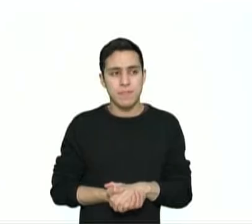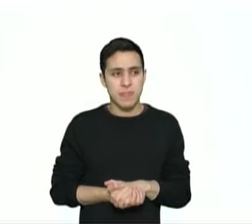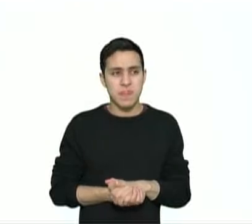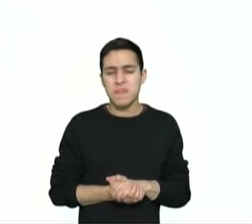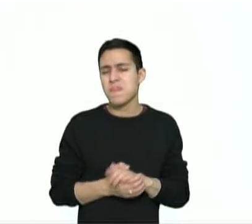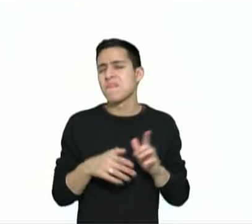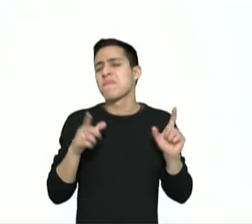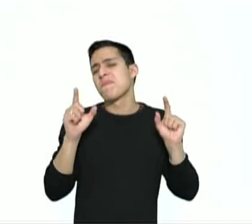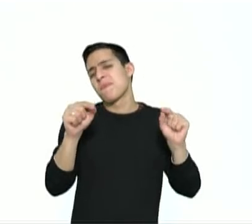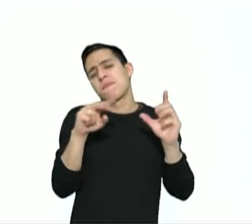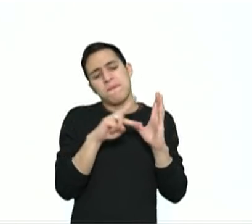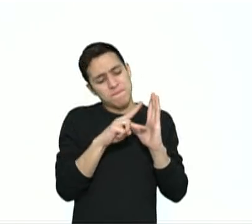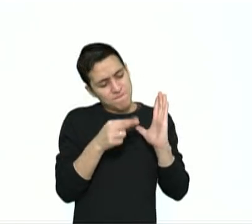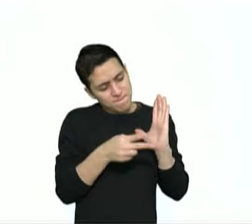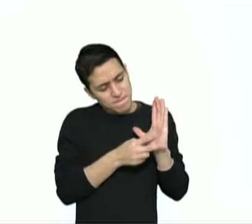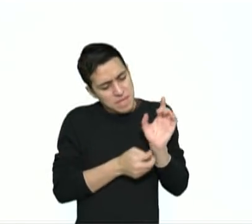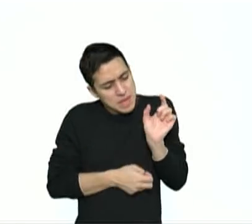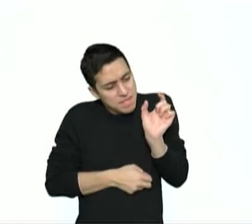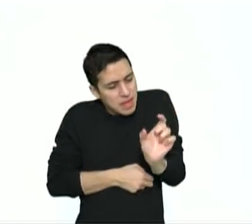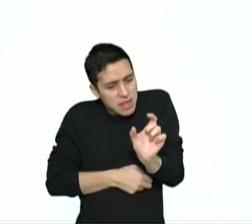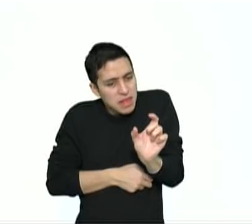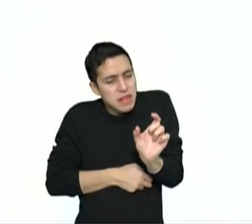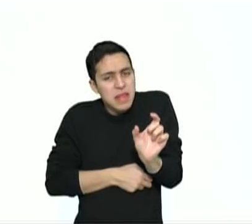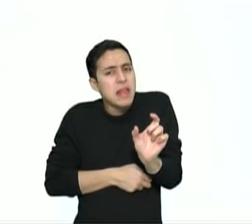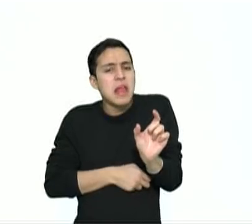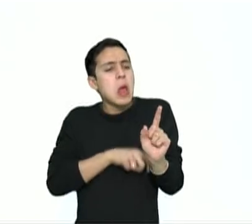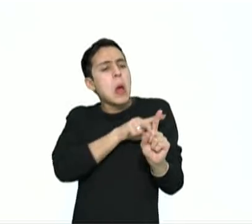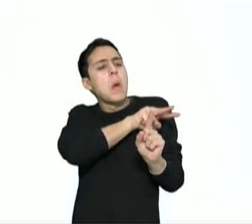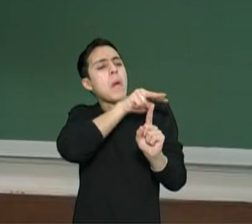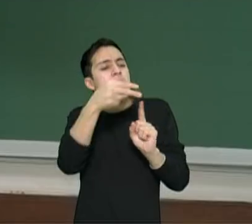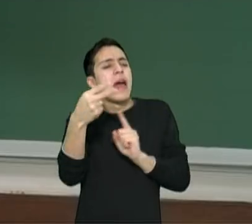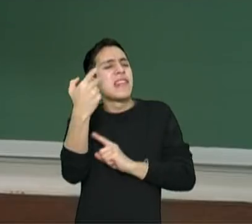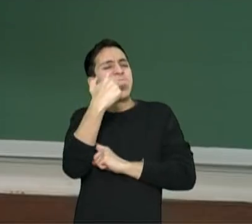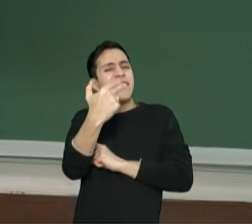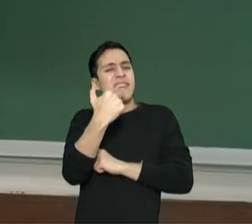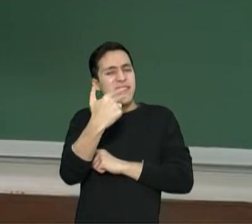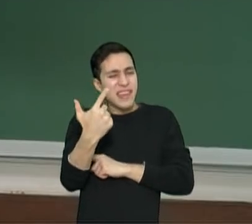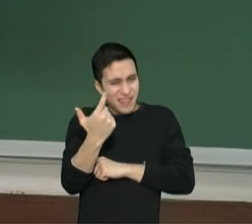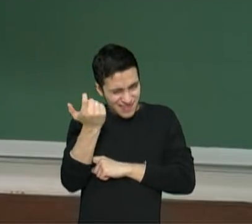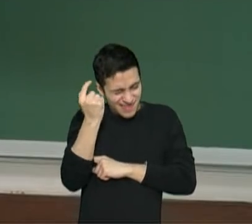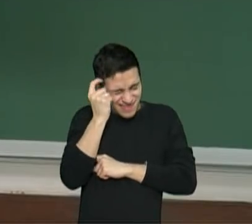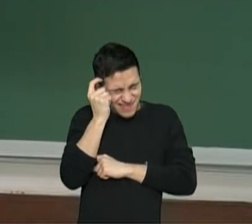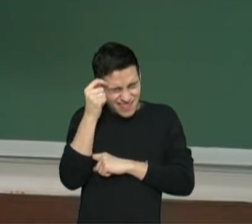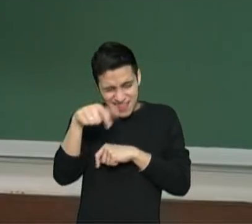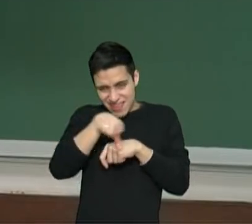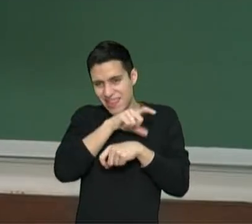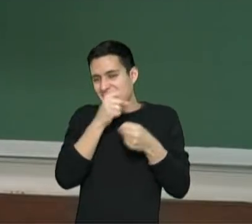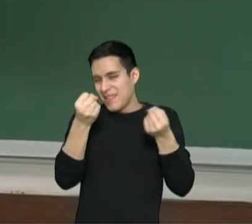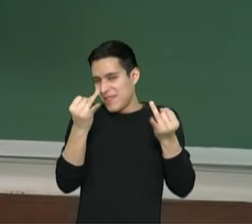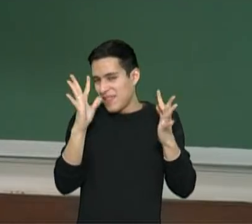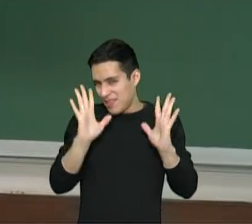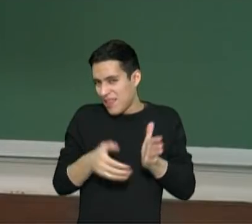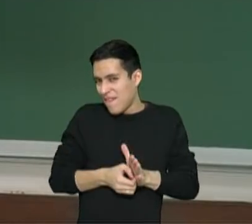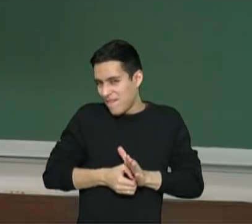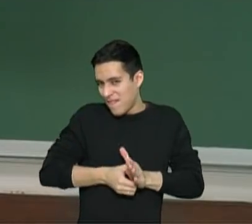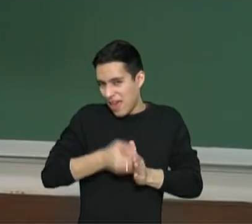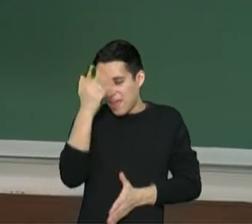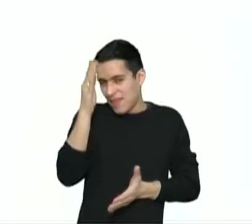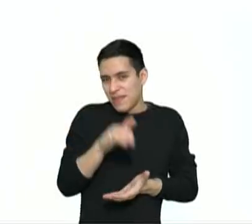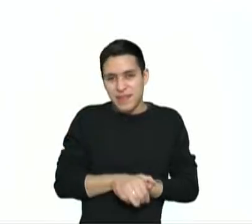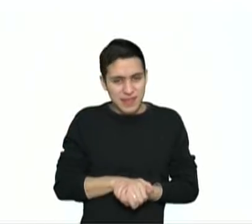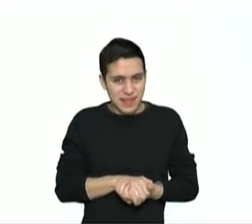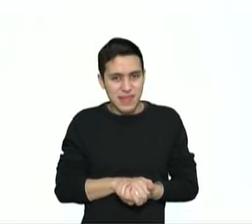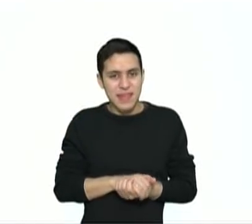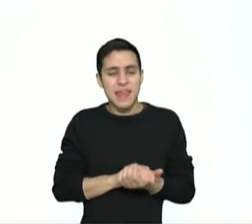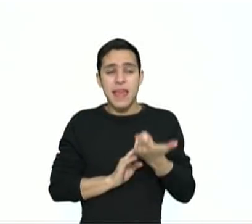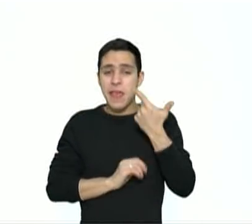O que significa o termo olhar estrangeiro? Estão lembrados? A prof falou sobre isso mais de uma vez. Vamos lá.